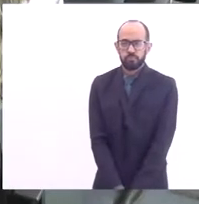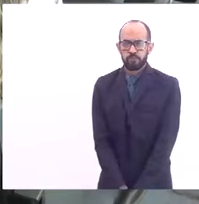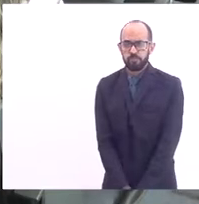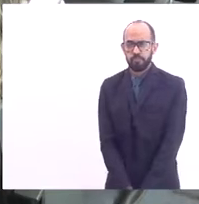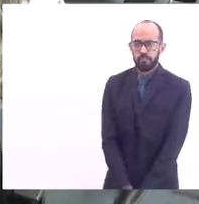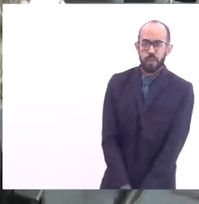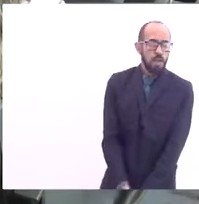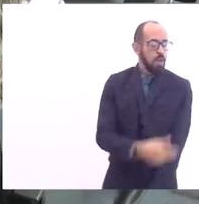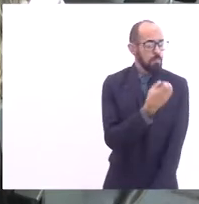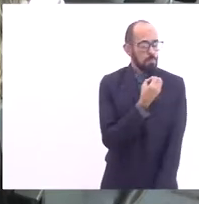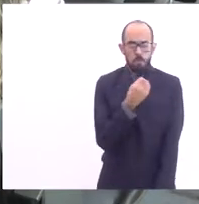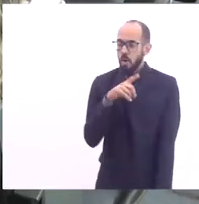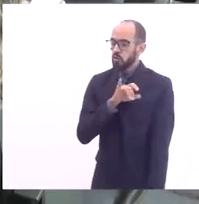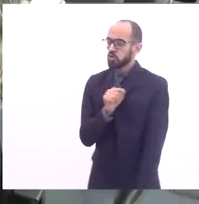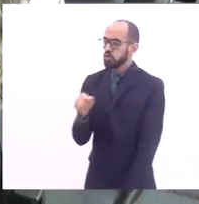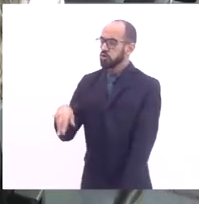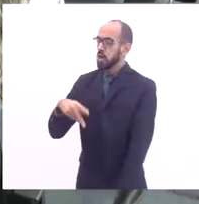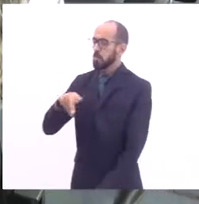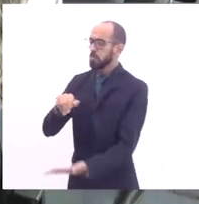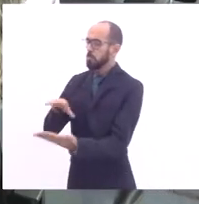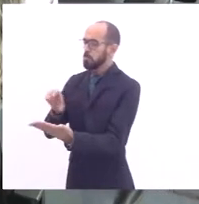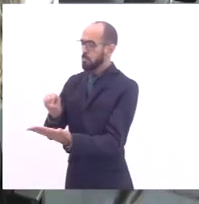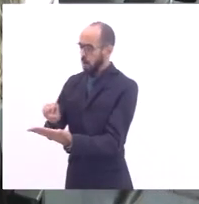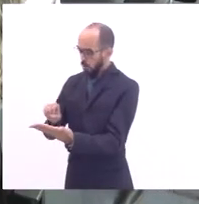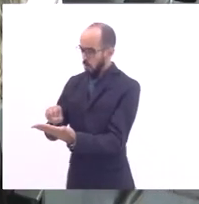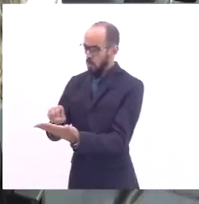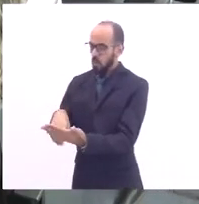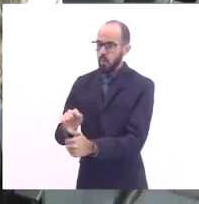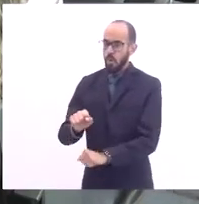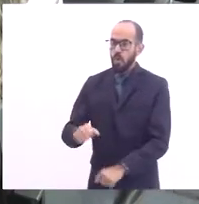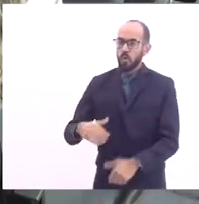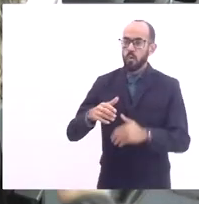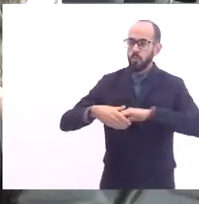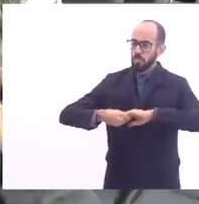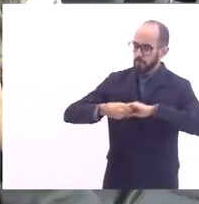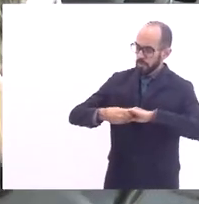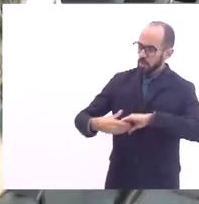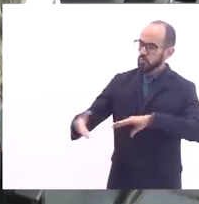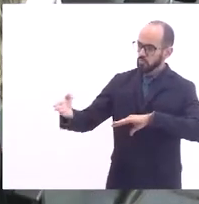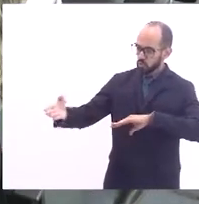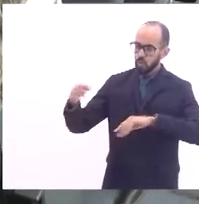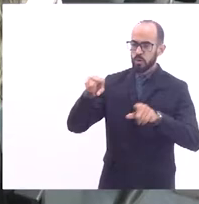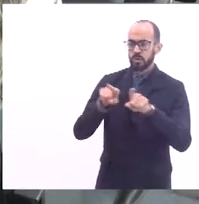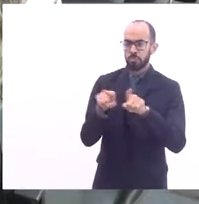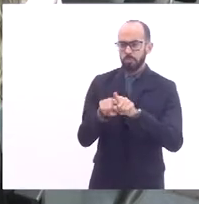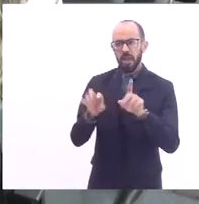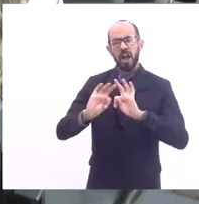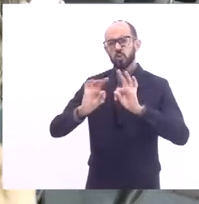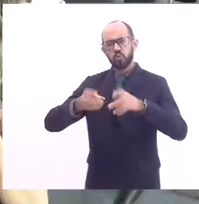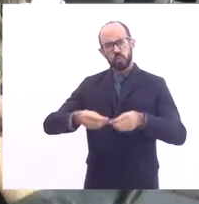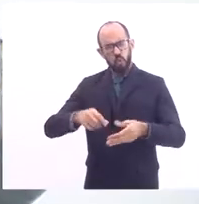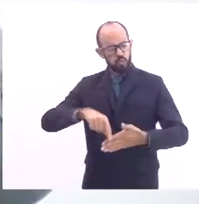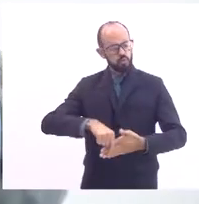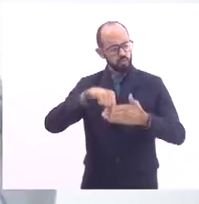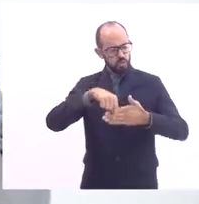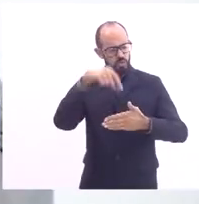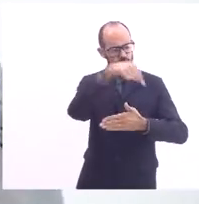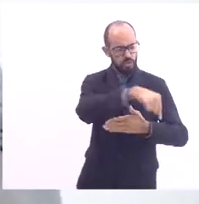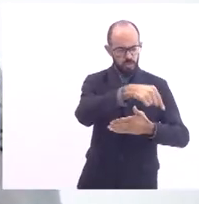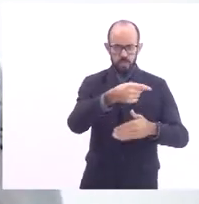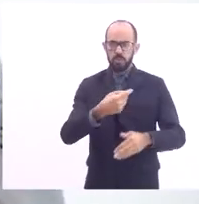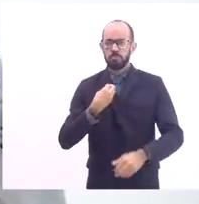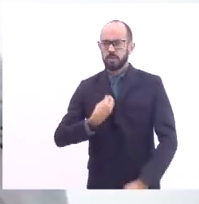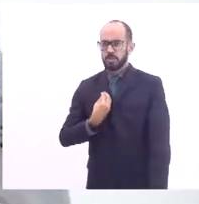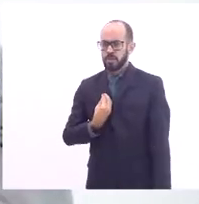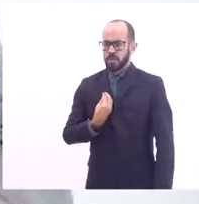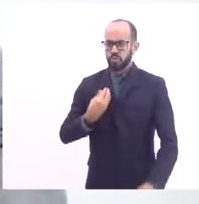Deputado Paulo Ramos, bom dia, obrigado pela palavra. Cumprimento ao deputado, eu cumprimento a todas as autoridades aqui presentes, senhoras e senhores, meus colegas de